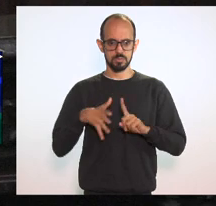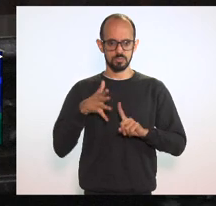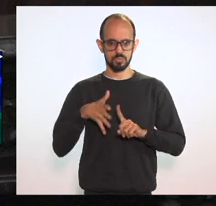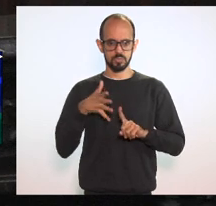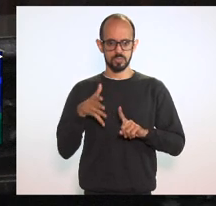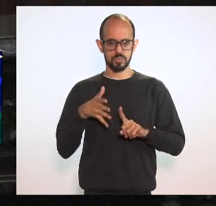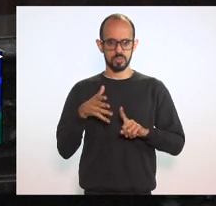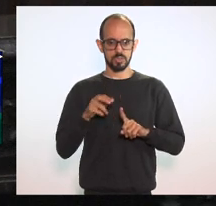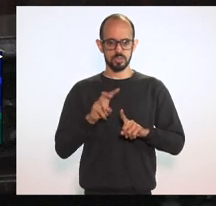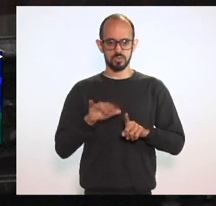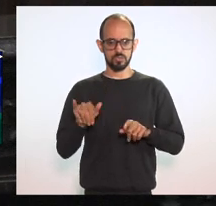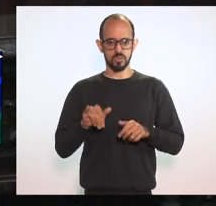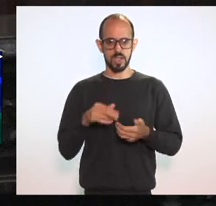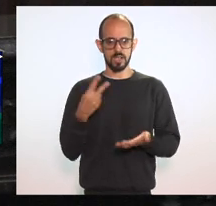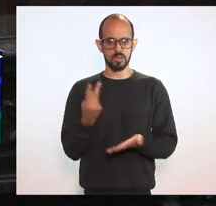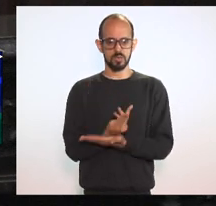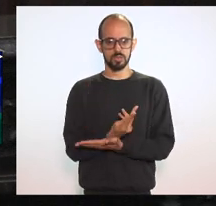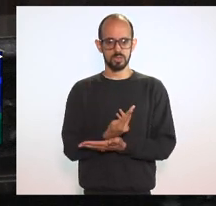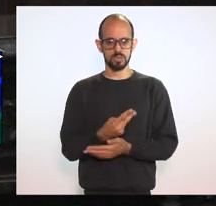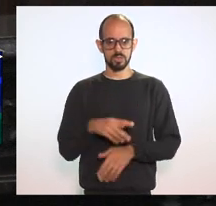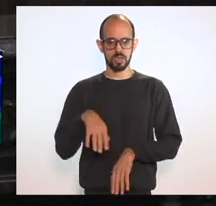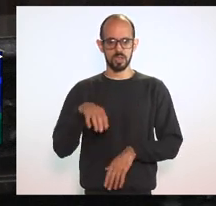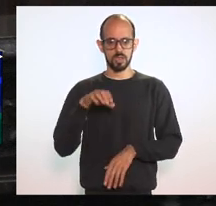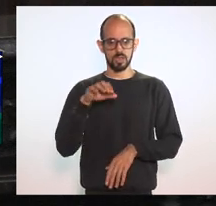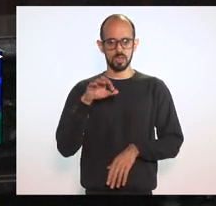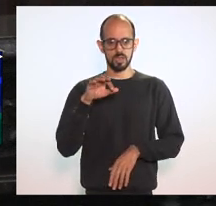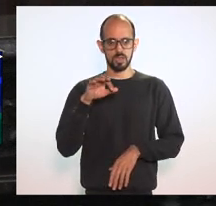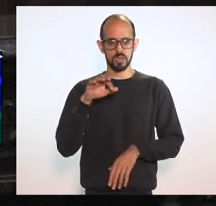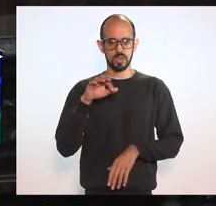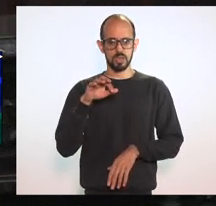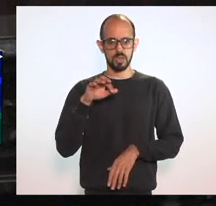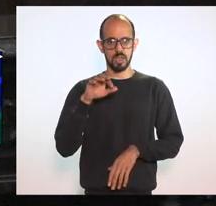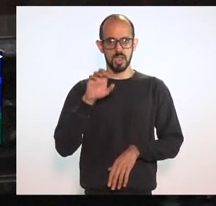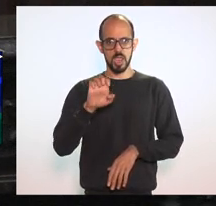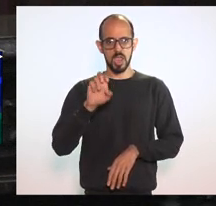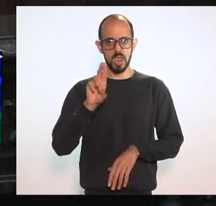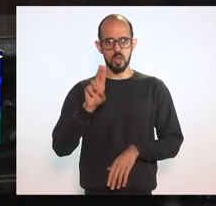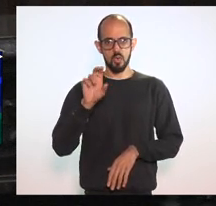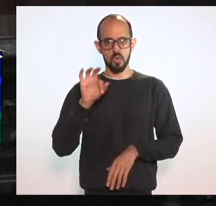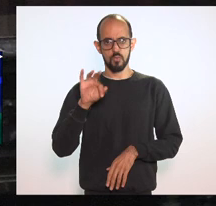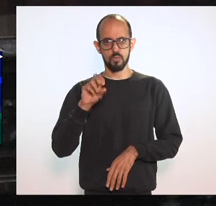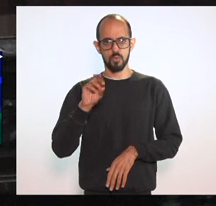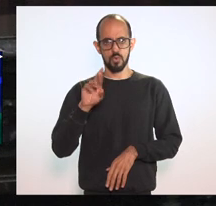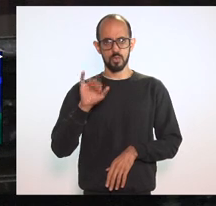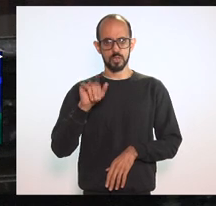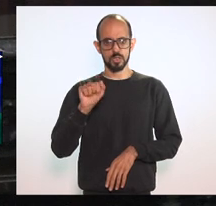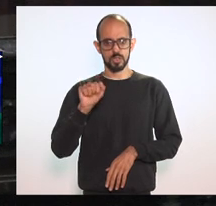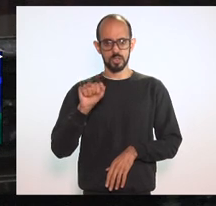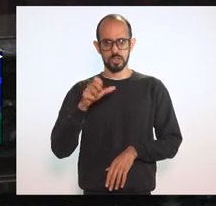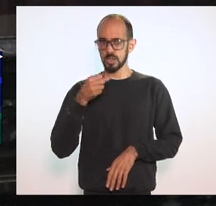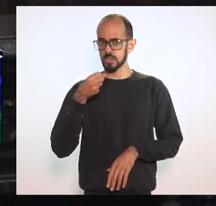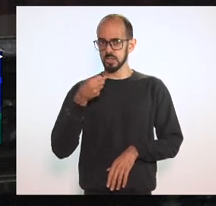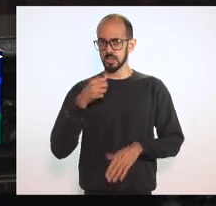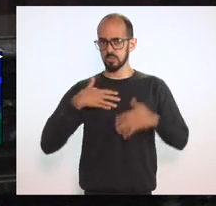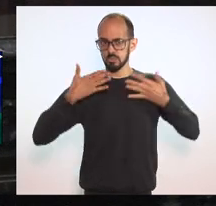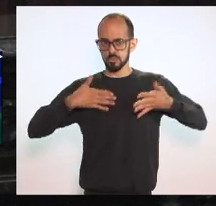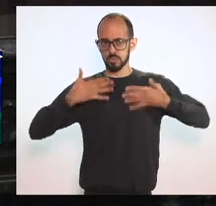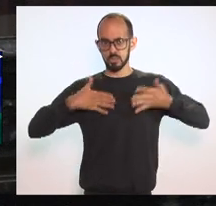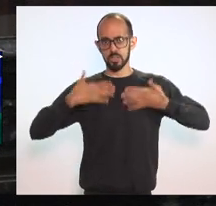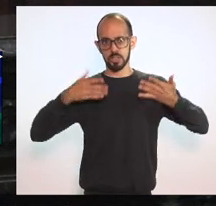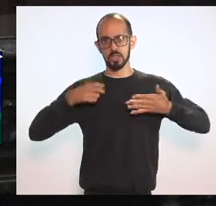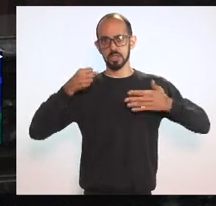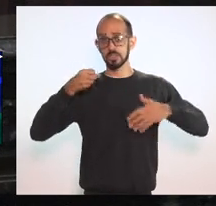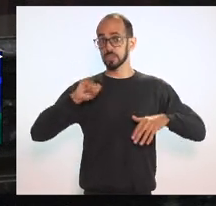haverá Folia e não haverá alegria e enquanto as vidas não tiverem